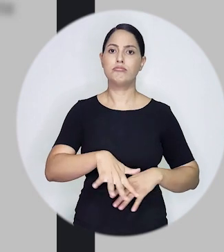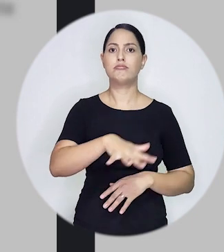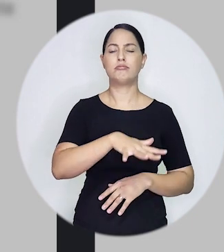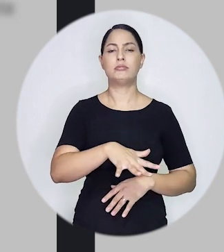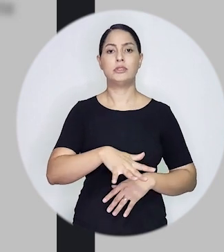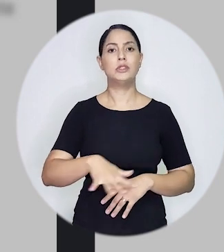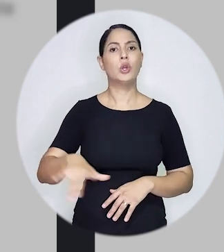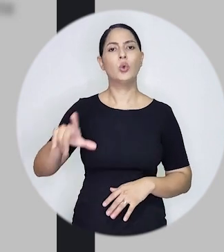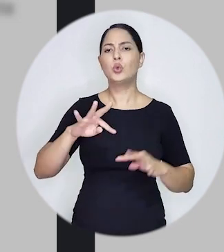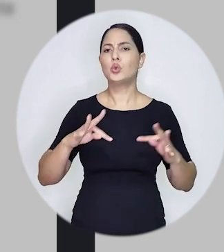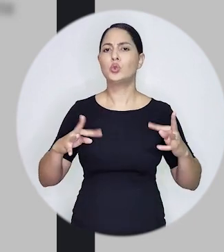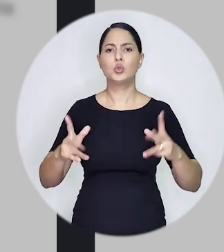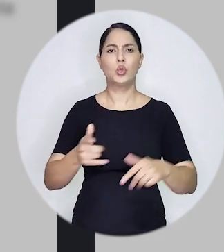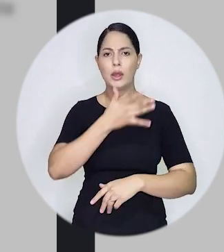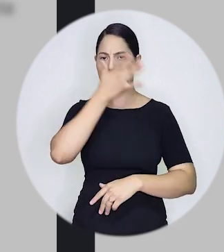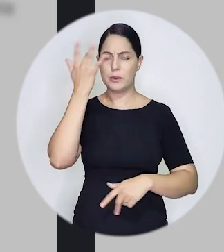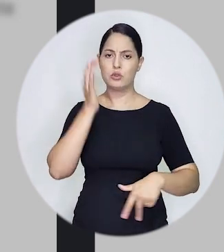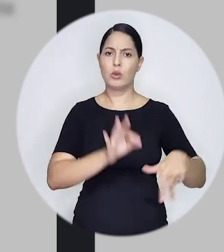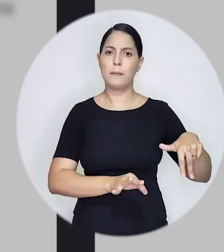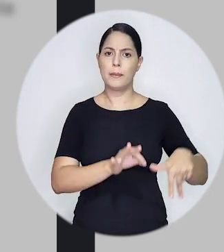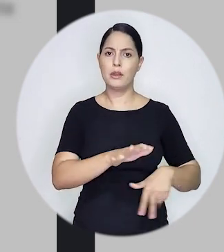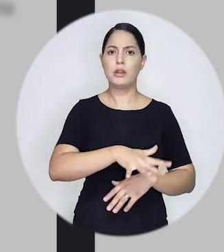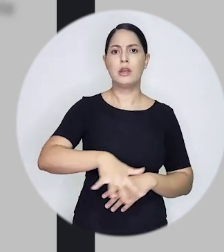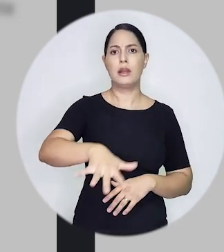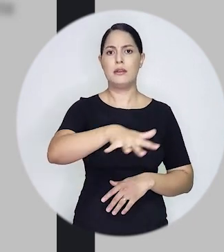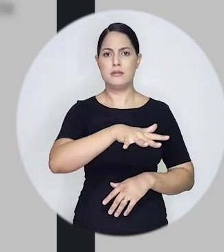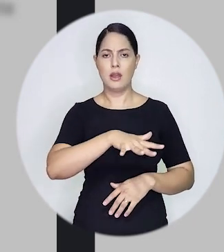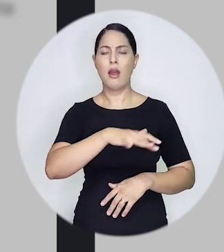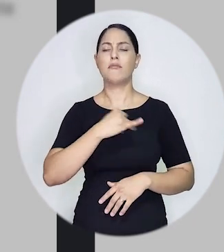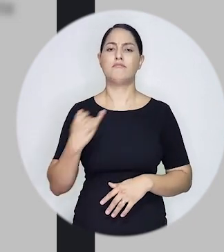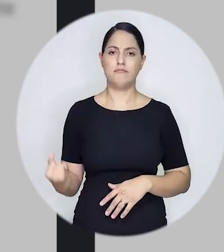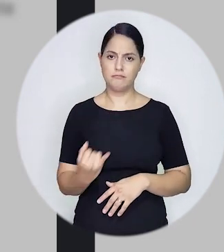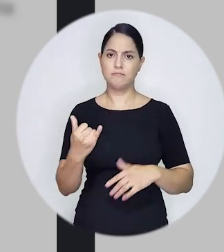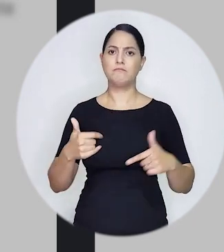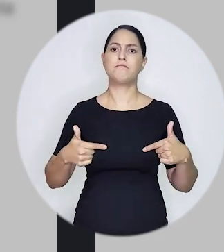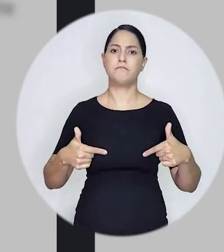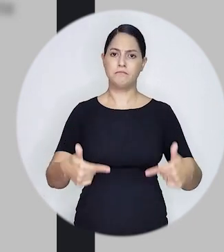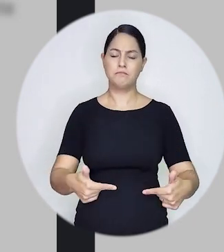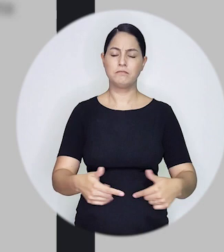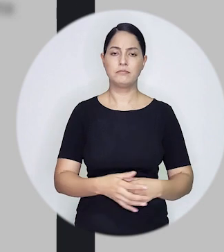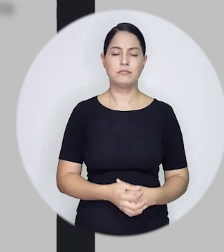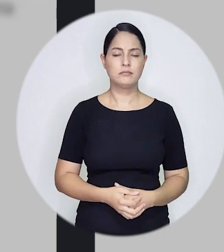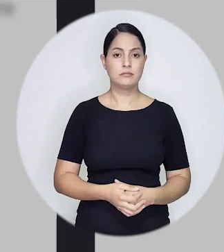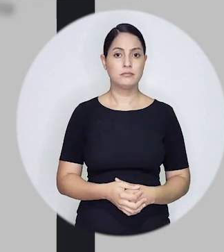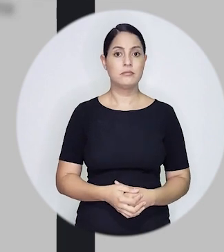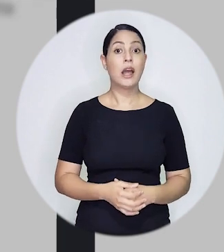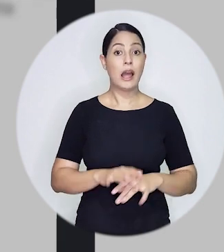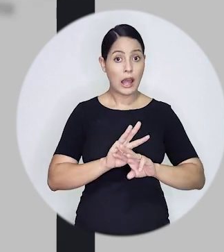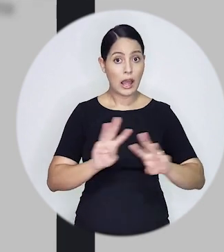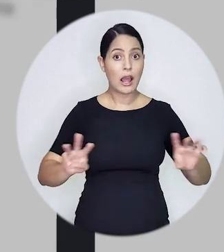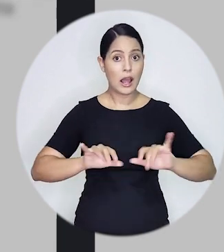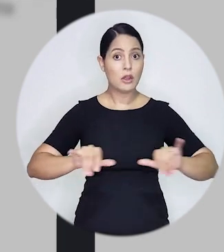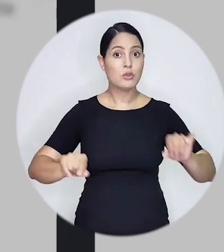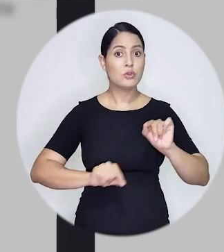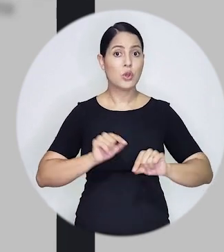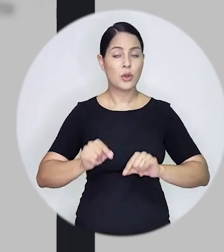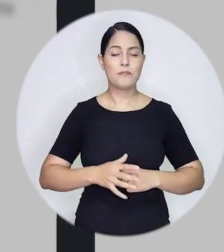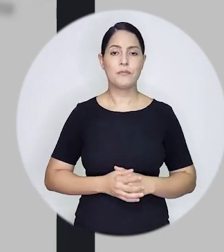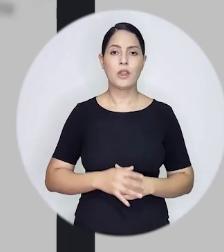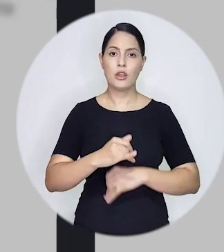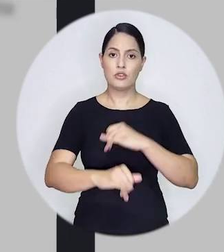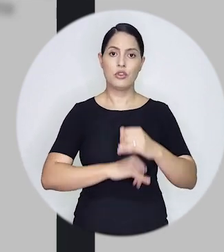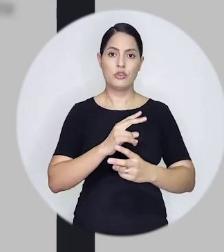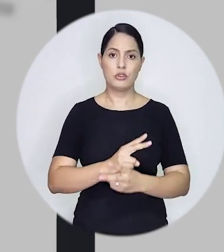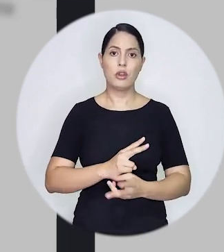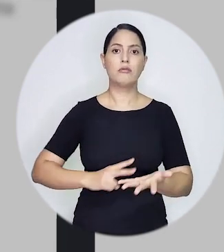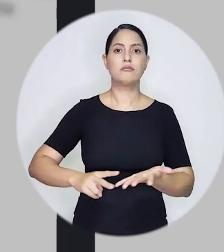um dever de todos os magistrados. Por fim, a Ordem dos Advogados do Brasil ressalta: é inadmissível que o jurisdicionado seja compelido a